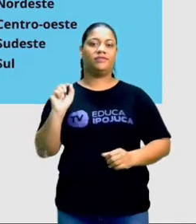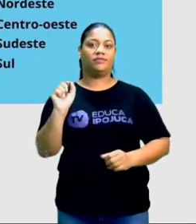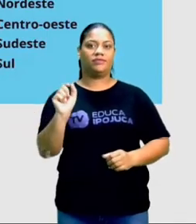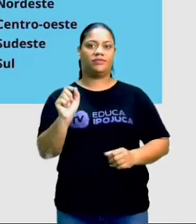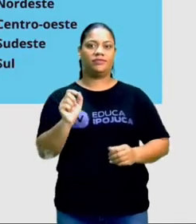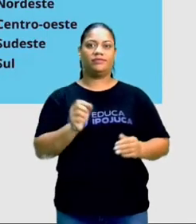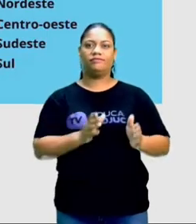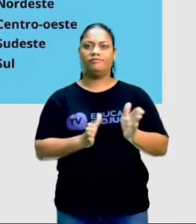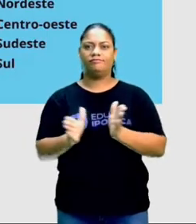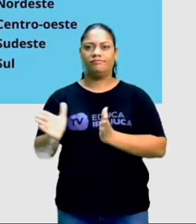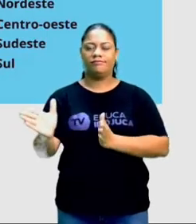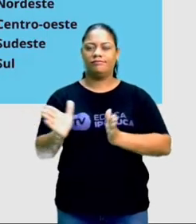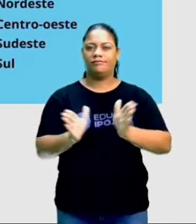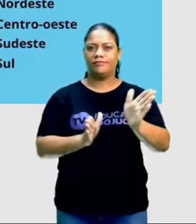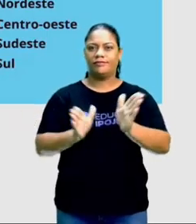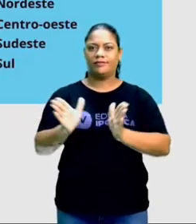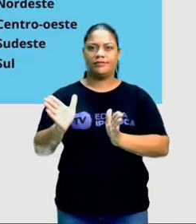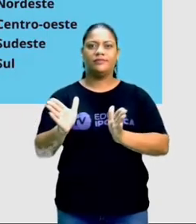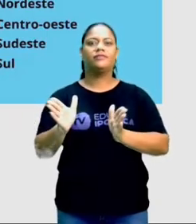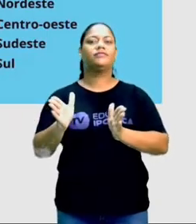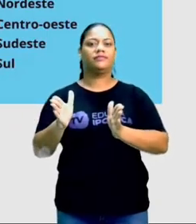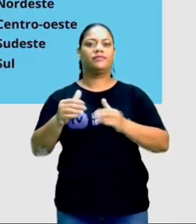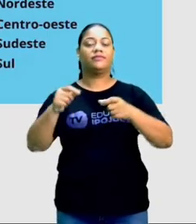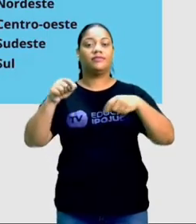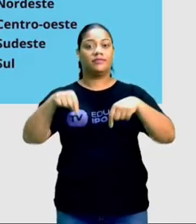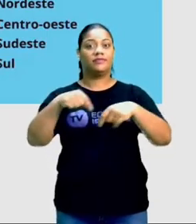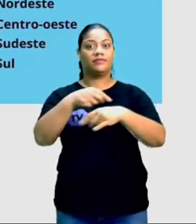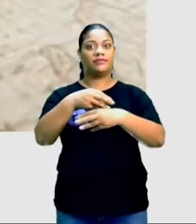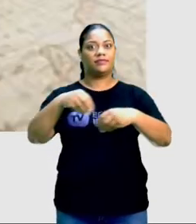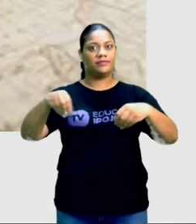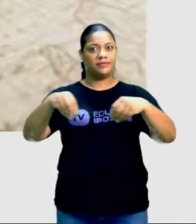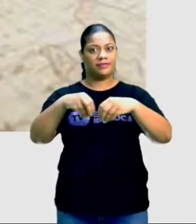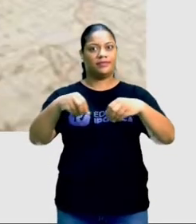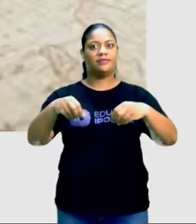de direcionamentos do nosso espaço terrestre.